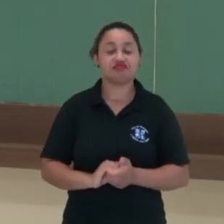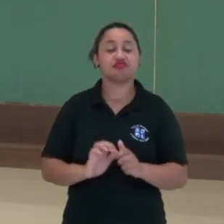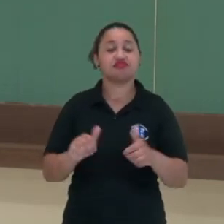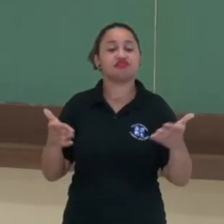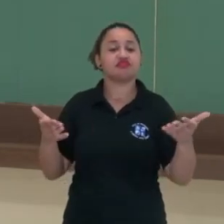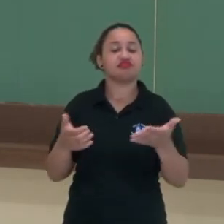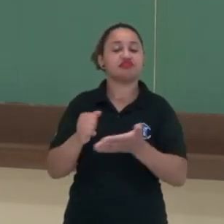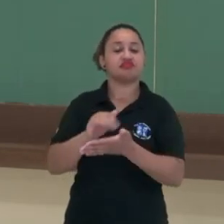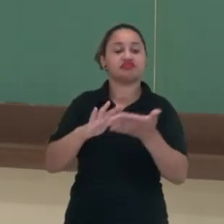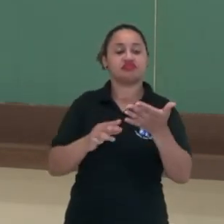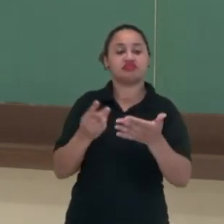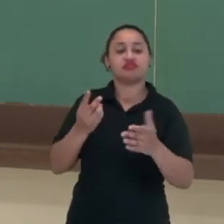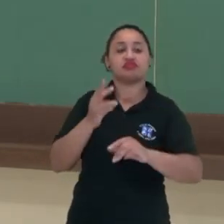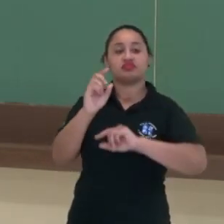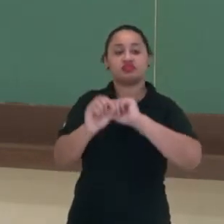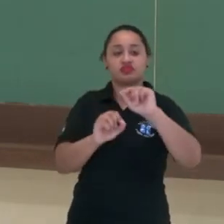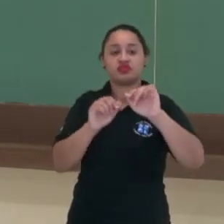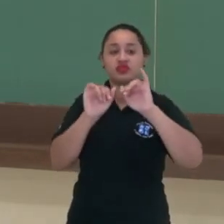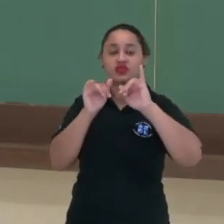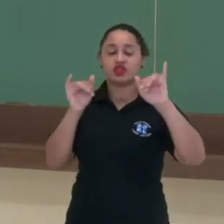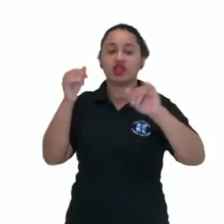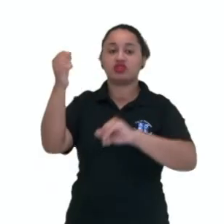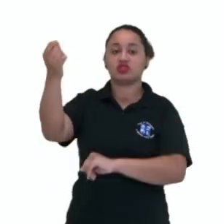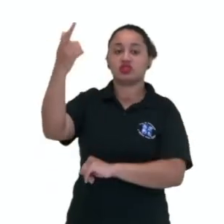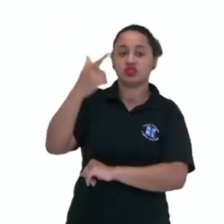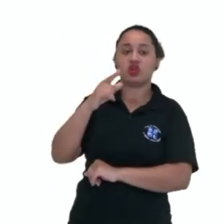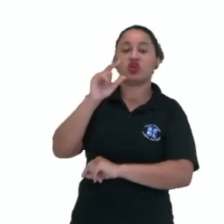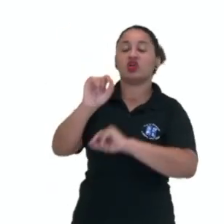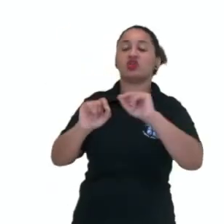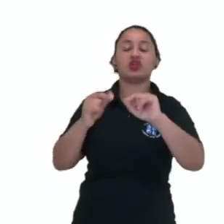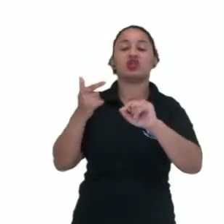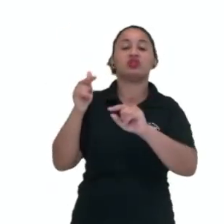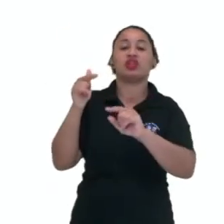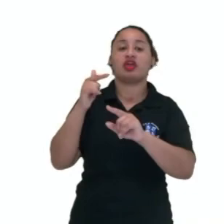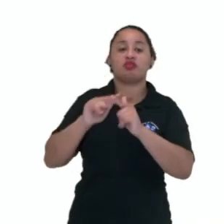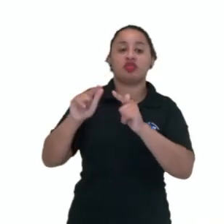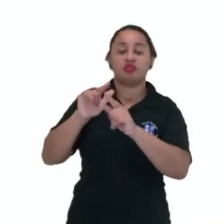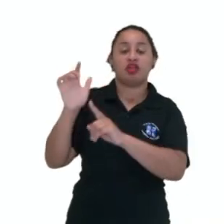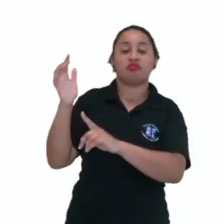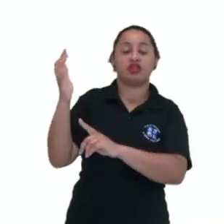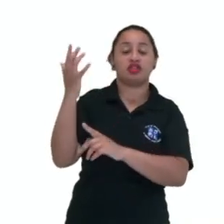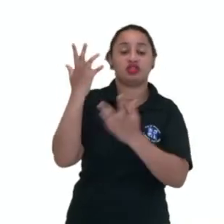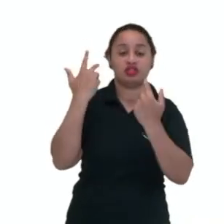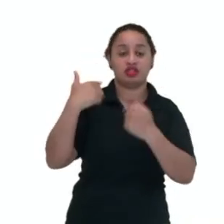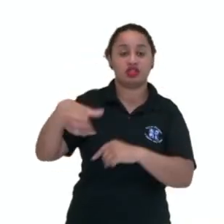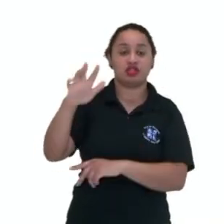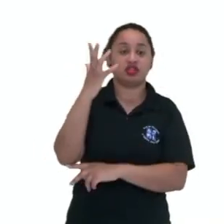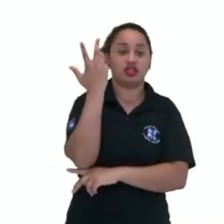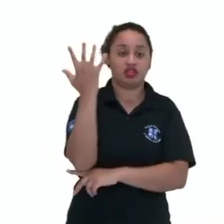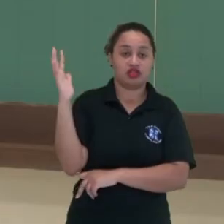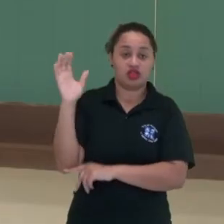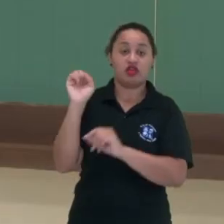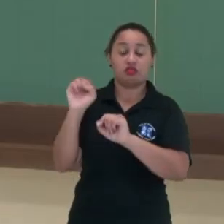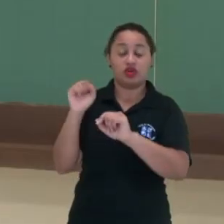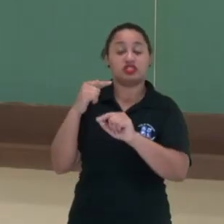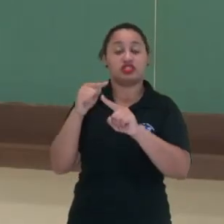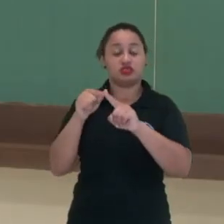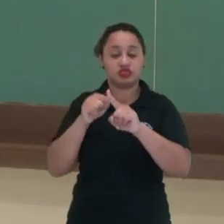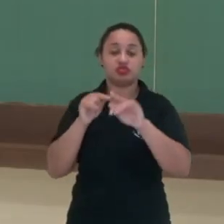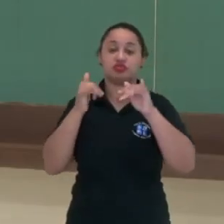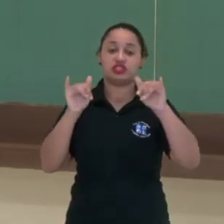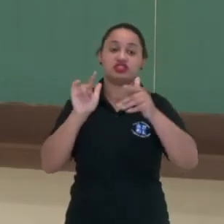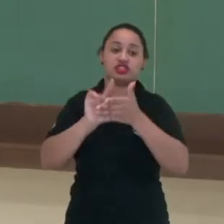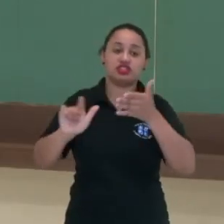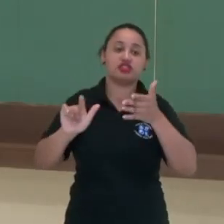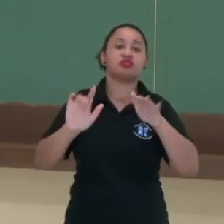Então, vamos para mais uma atividade. A energia solar não provoca danos ambientais, podendo ser considerada uma fonte de energia limpa.